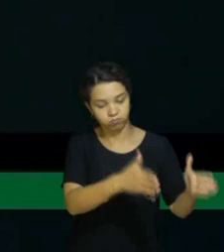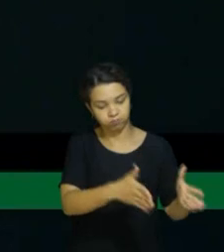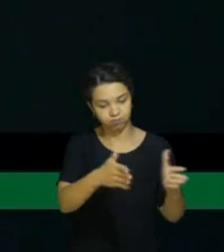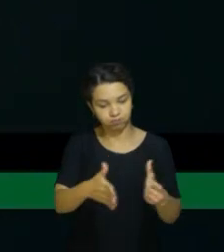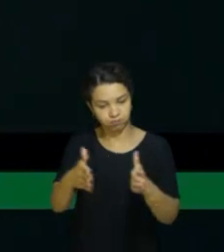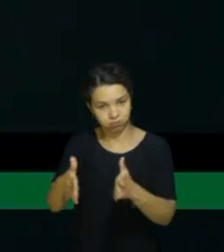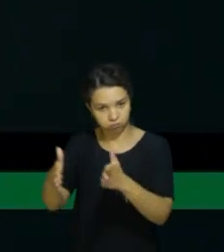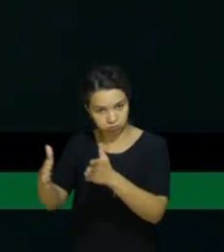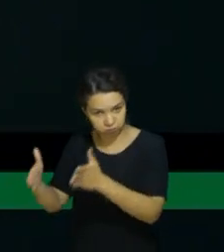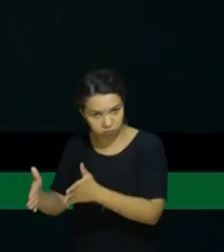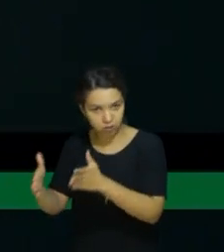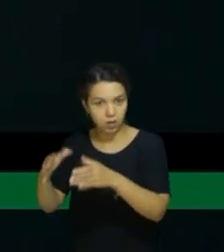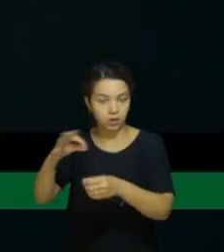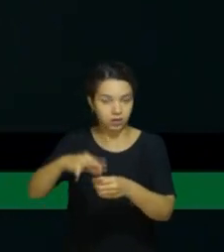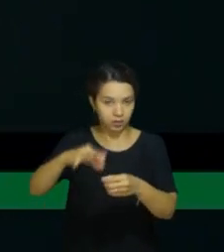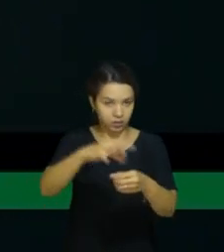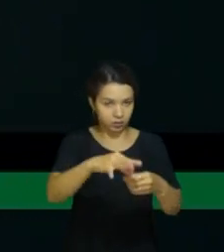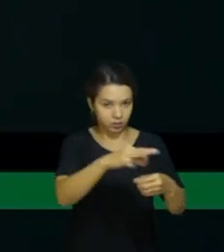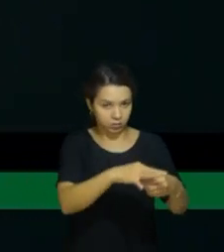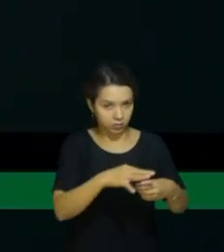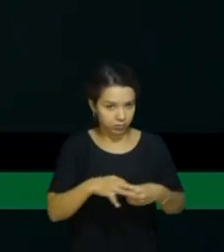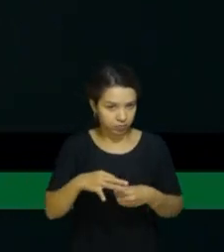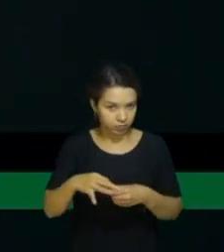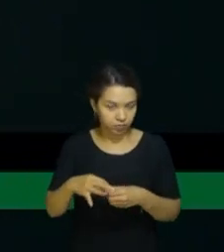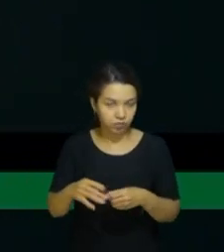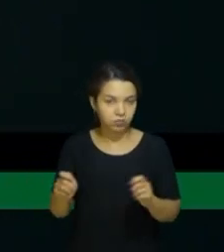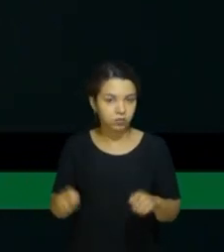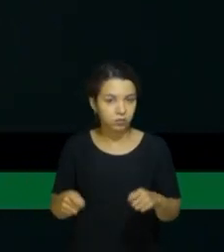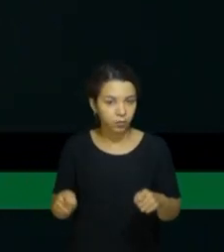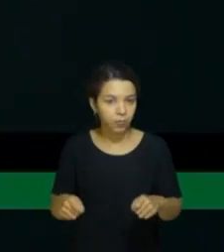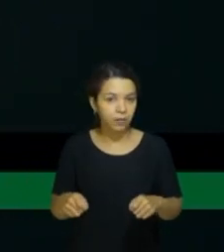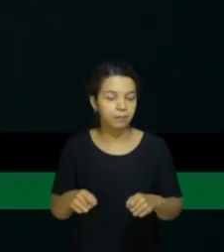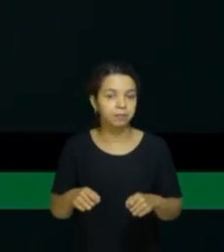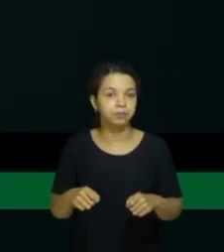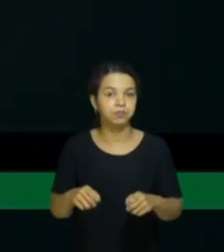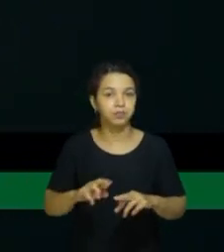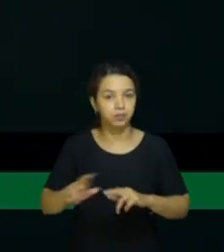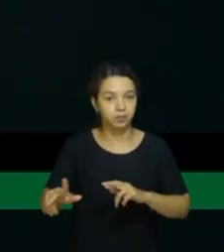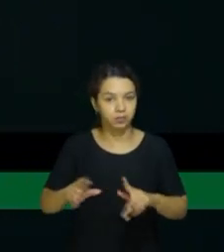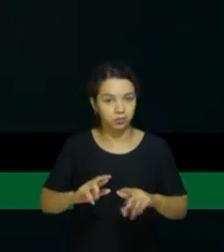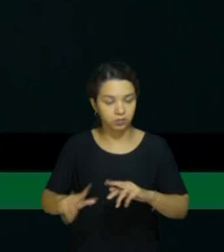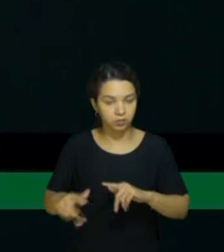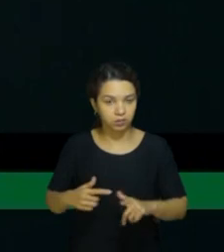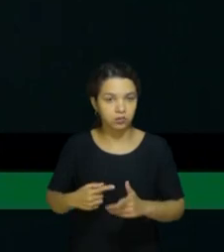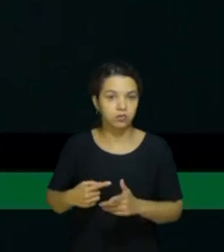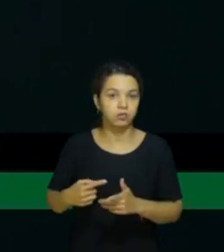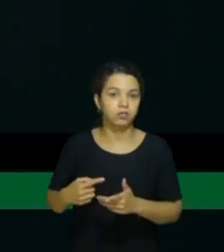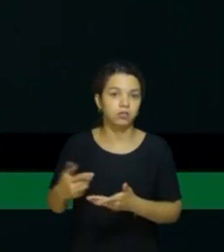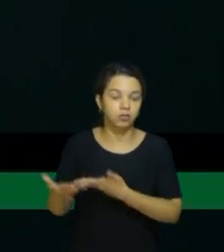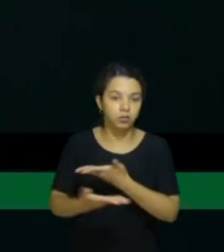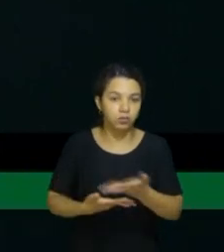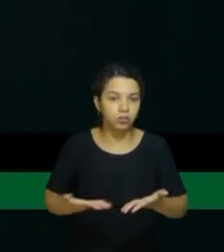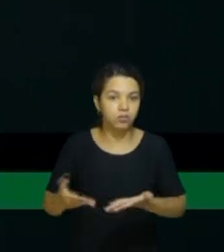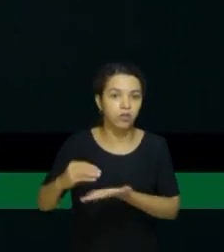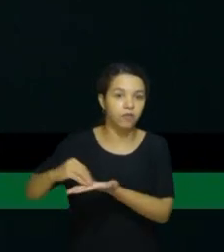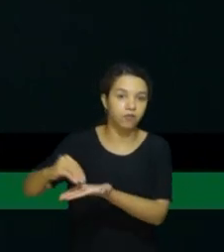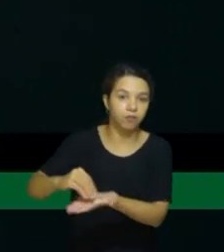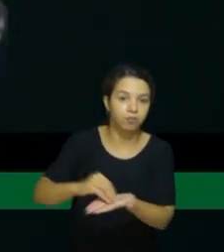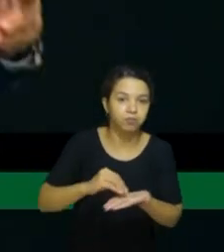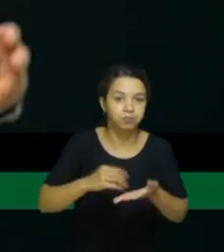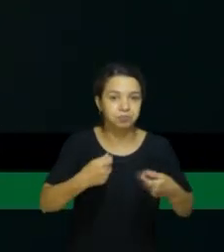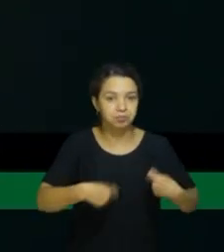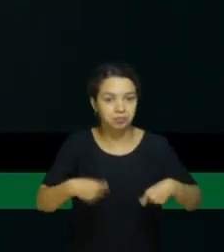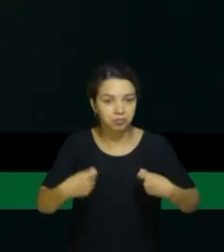de suas entidades a diferentes situação e demandas que as